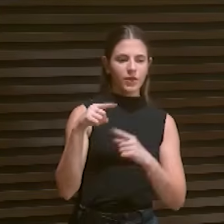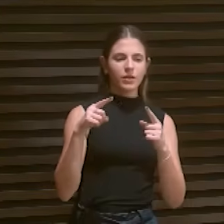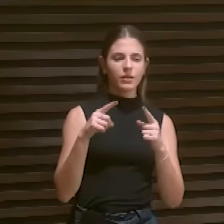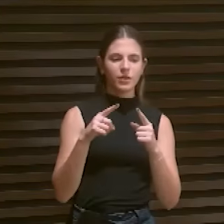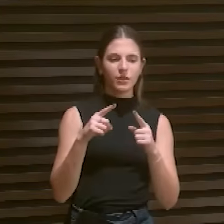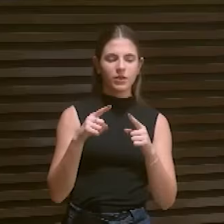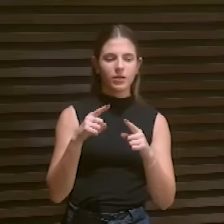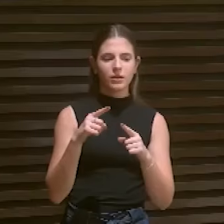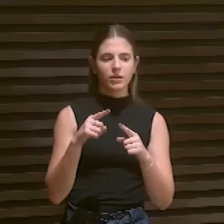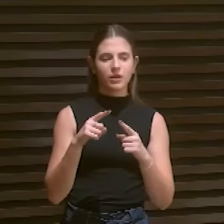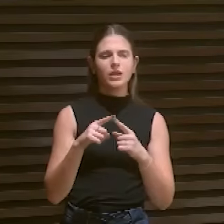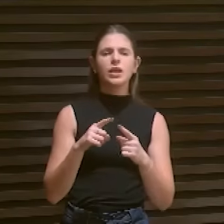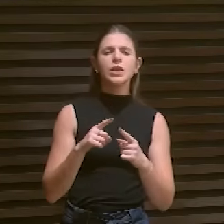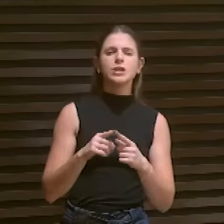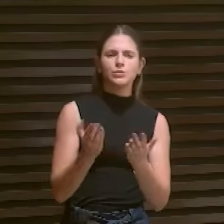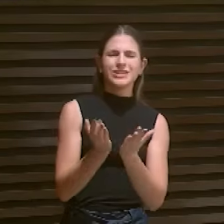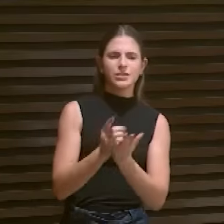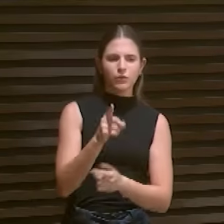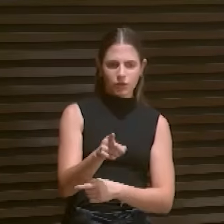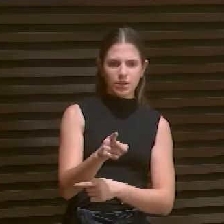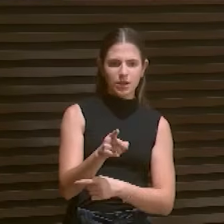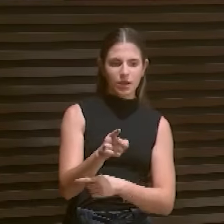Cristão que vem aqui aos domingos, no culto?